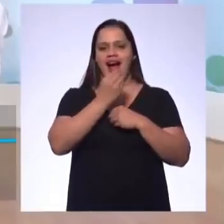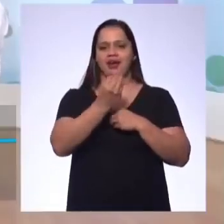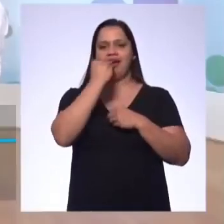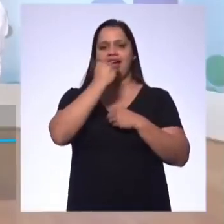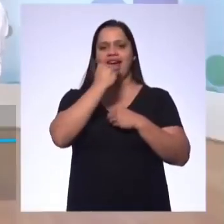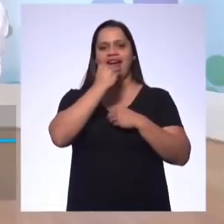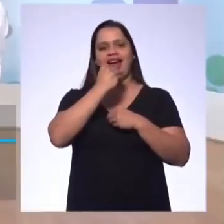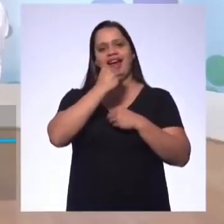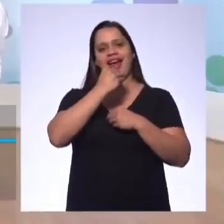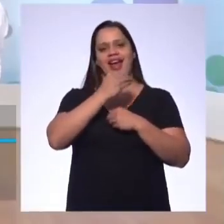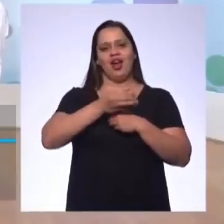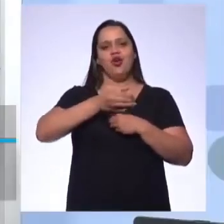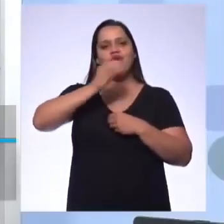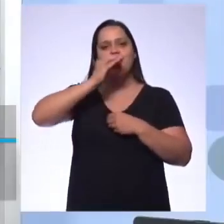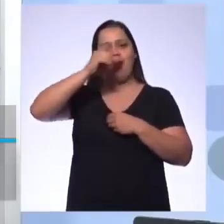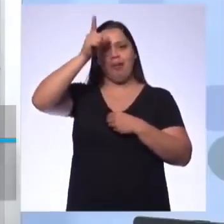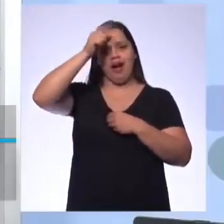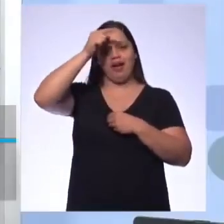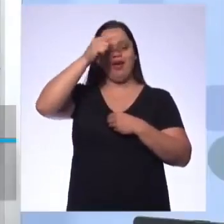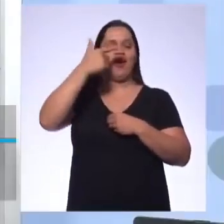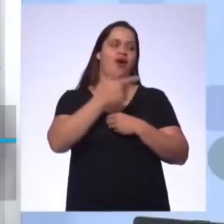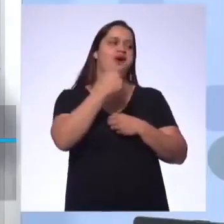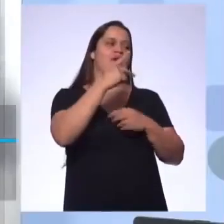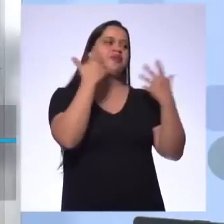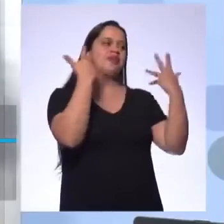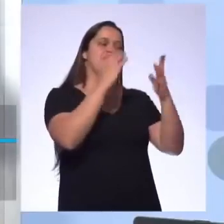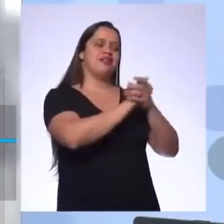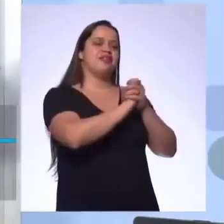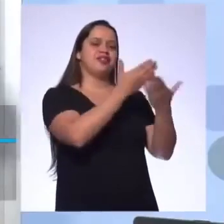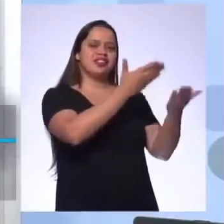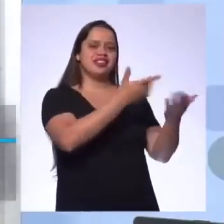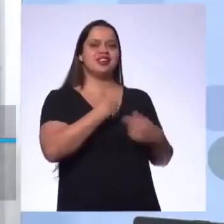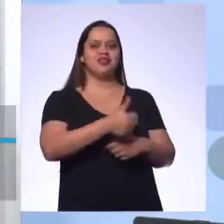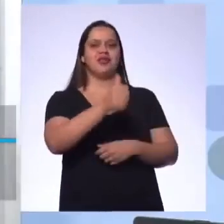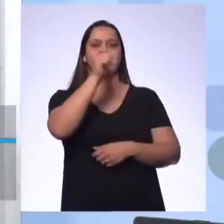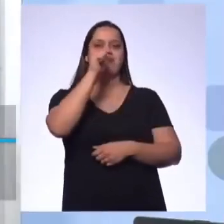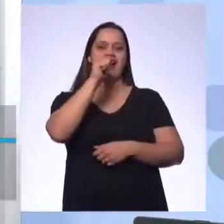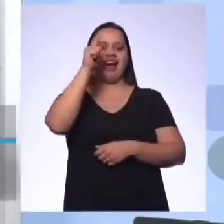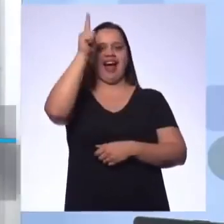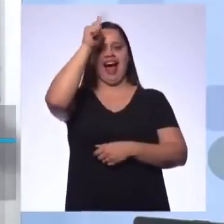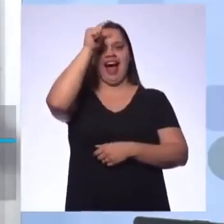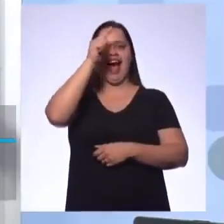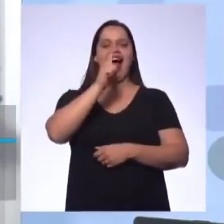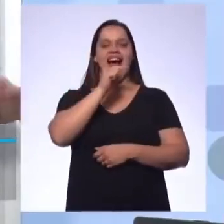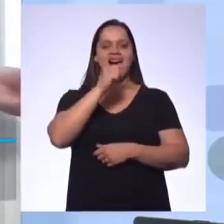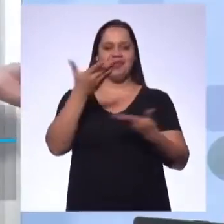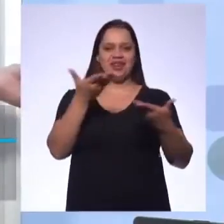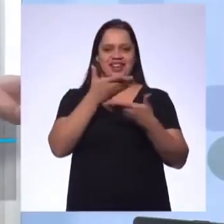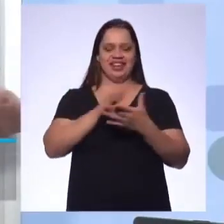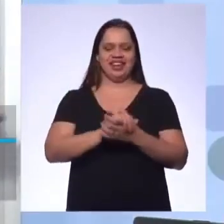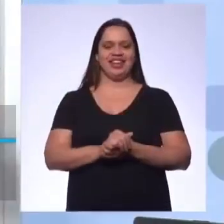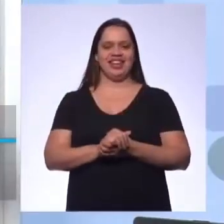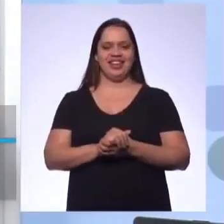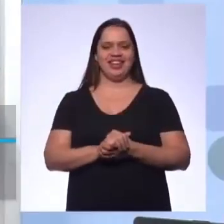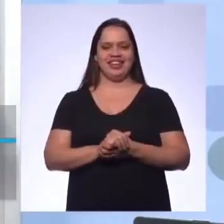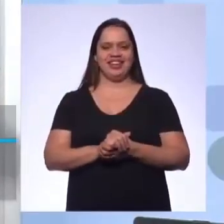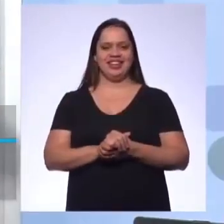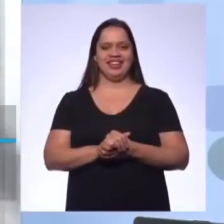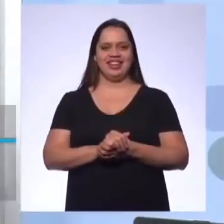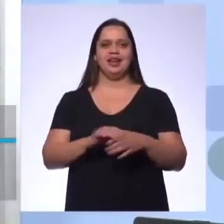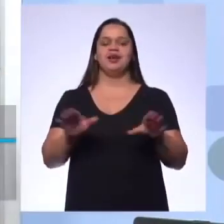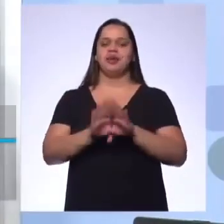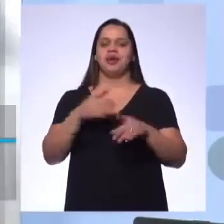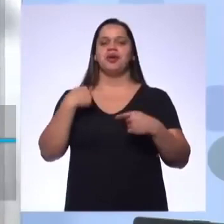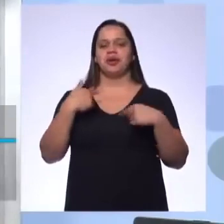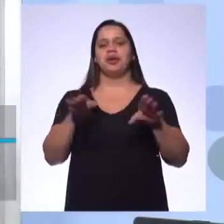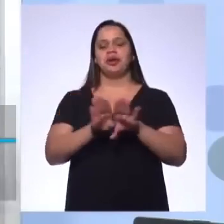Sofia? Ó, Sofia, em sua homenagem, eu vou tomar um golinho d'água aqui também, porque deu muita vontade também. Eu também, né? Sofia, estou não sujeito...